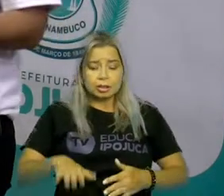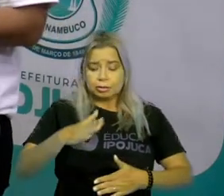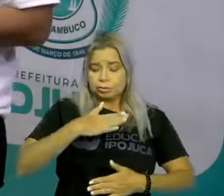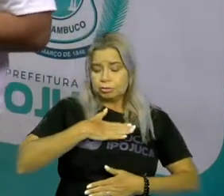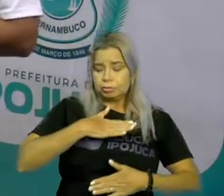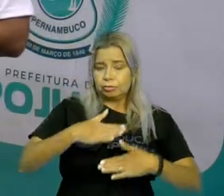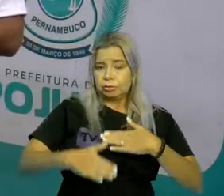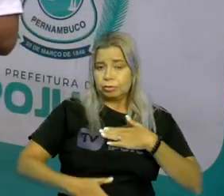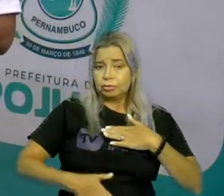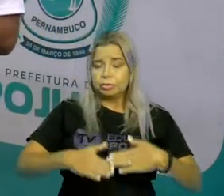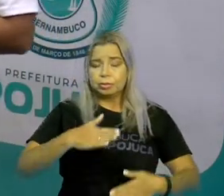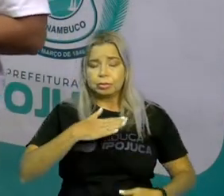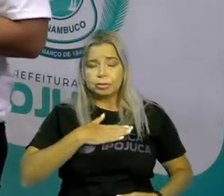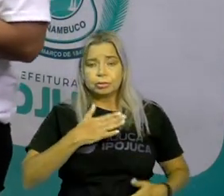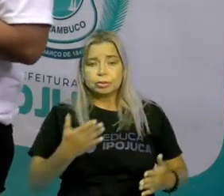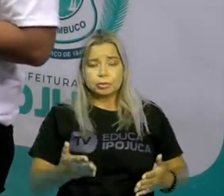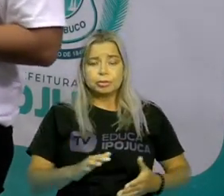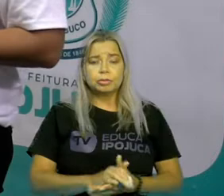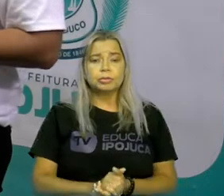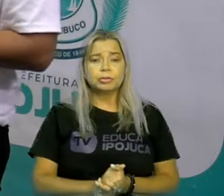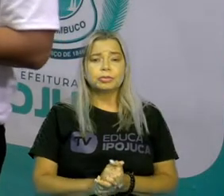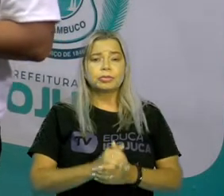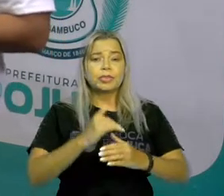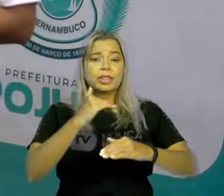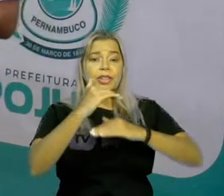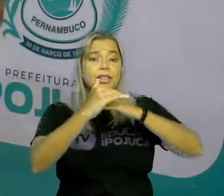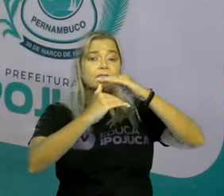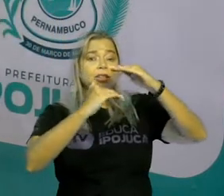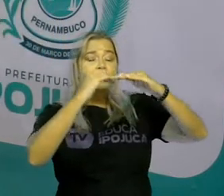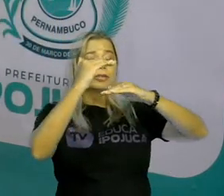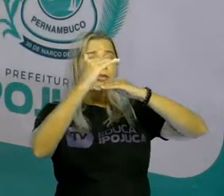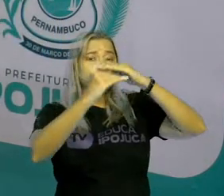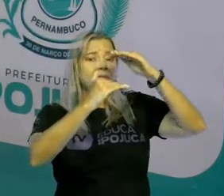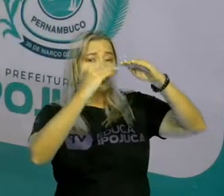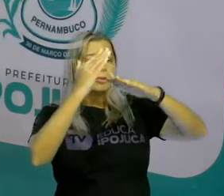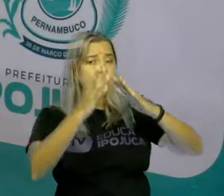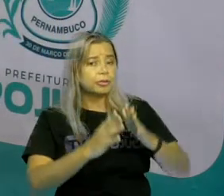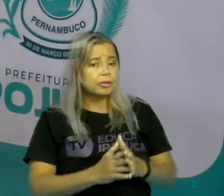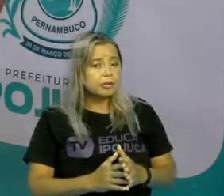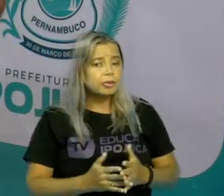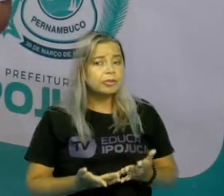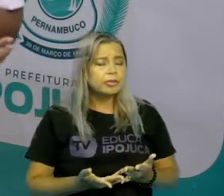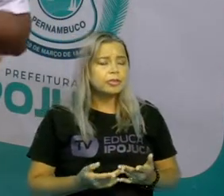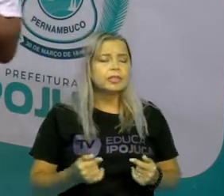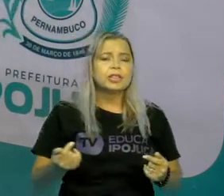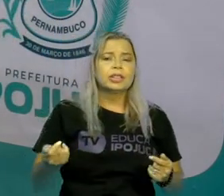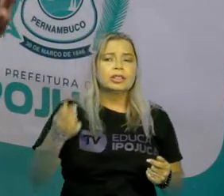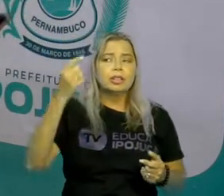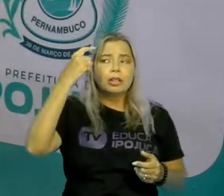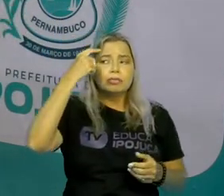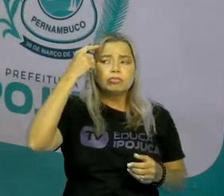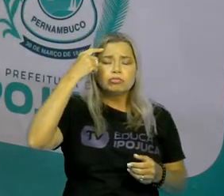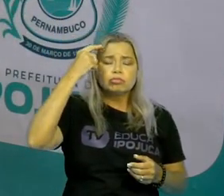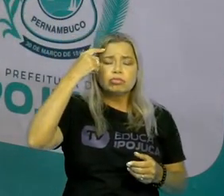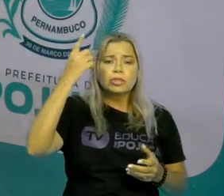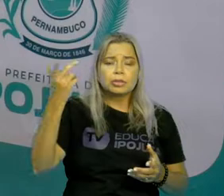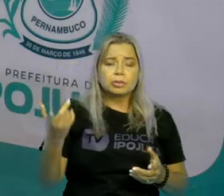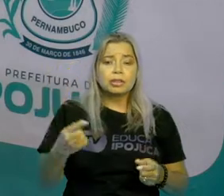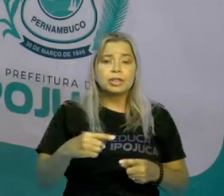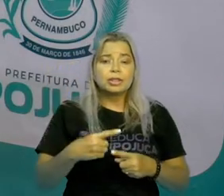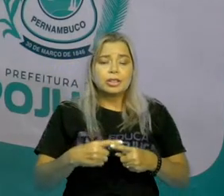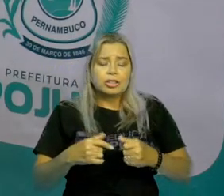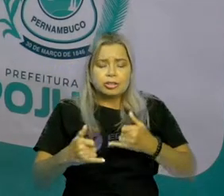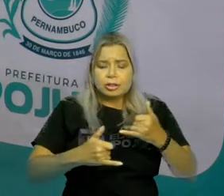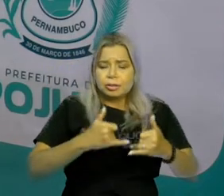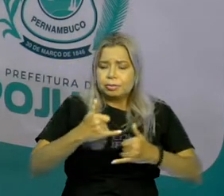contato, no movimento. Desenvolver habilidades e práticas psicológicas. No momento que a gente brinca, que a gente se movimenta, que a gente